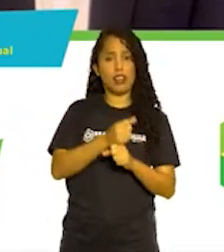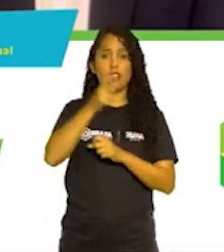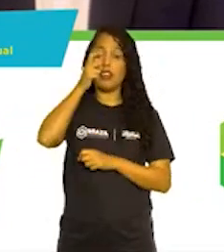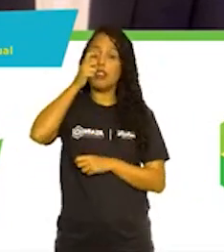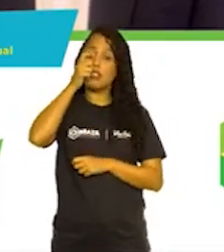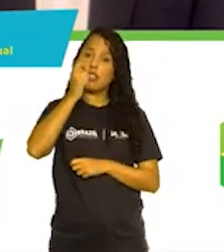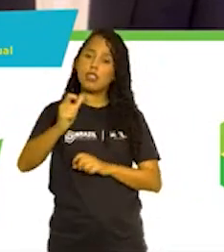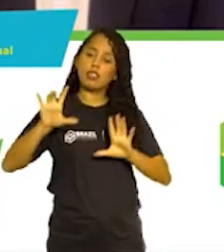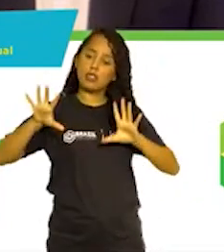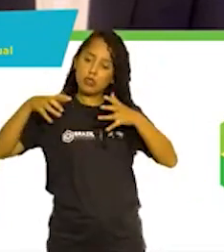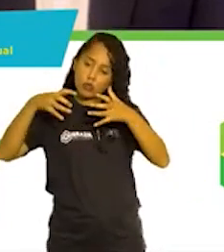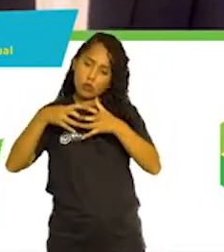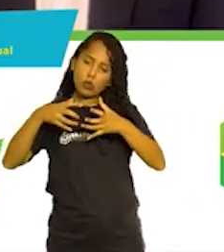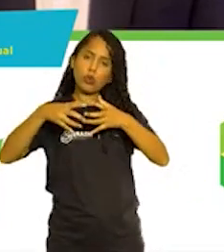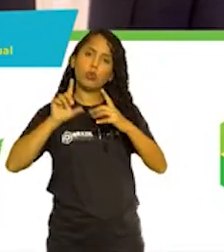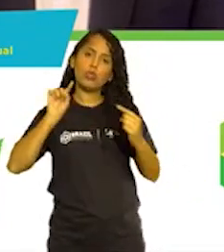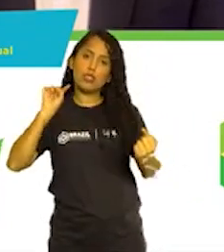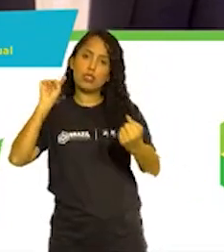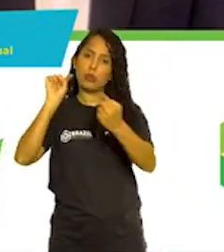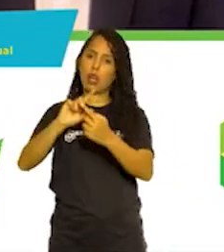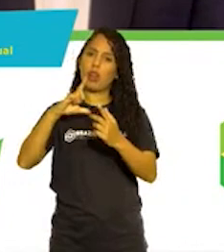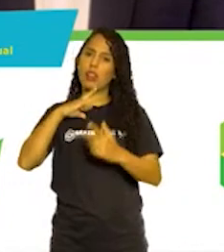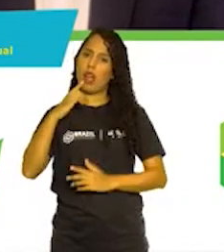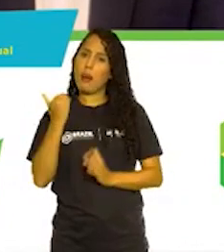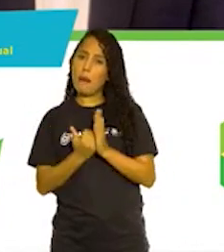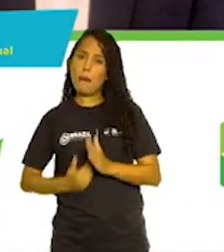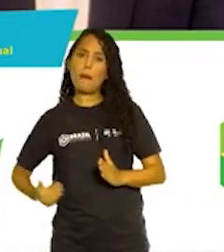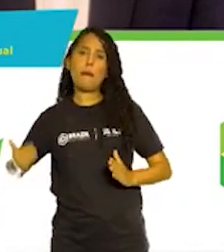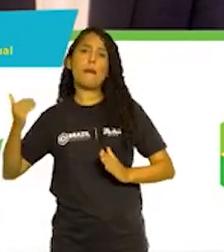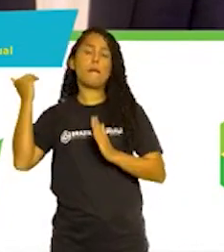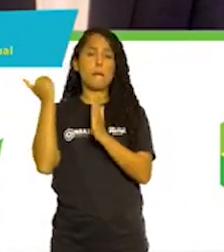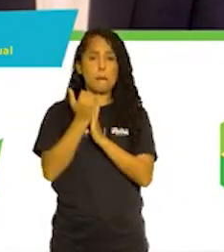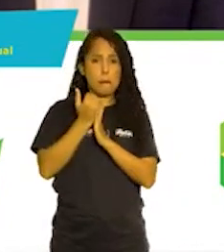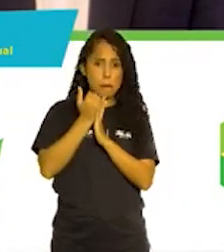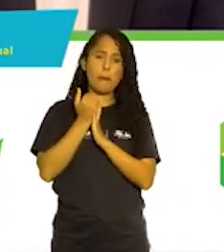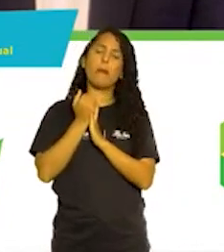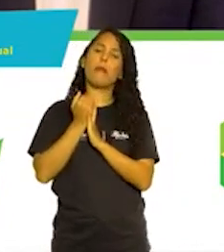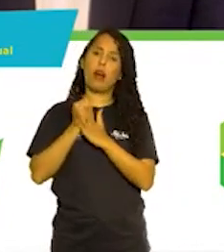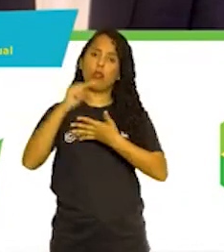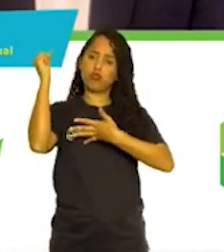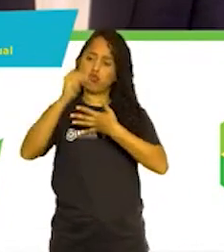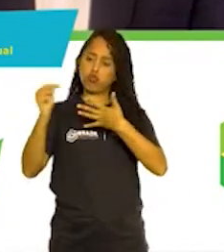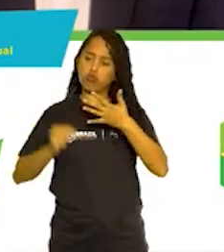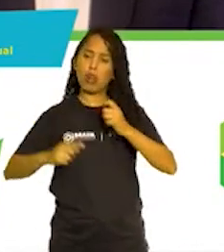de grupos específicos que têm mais condições de fazer valer